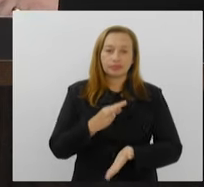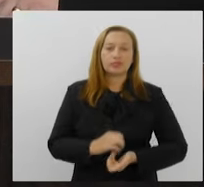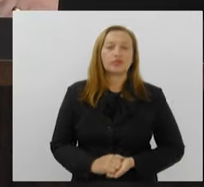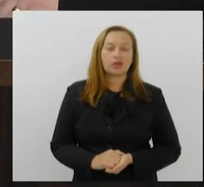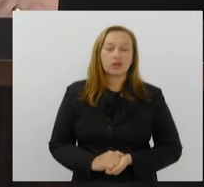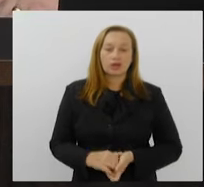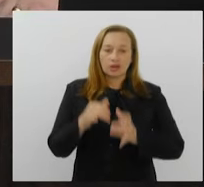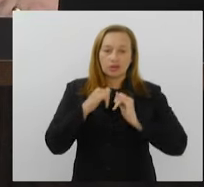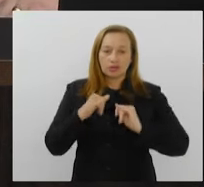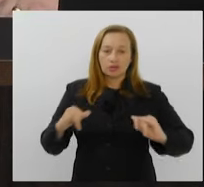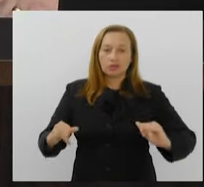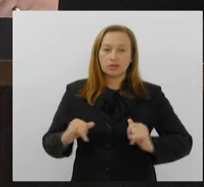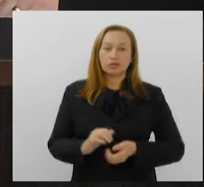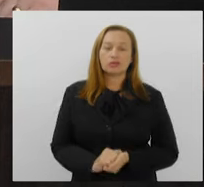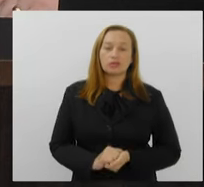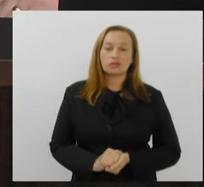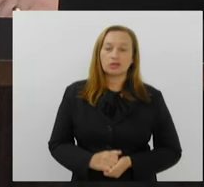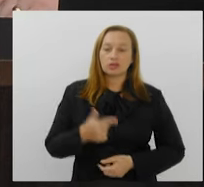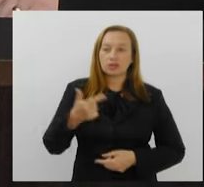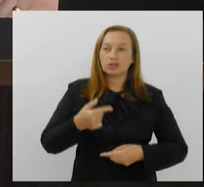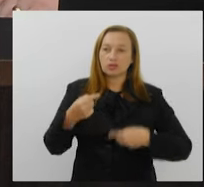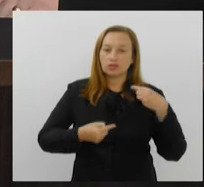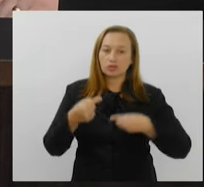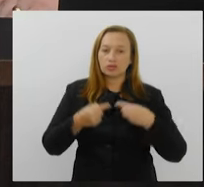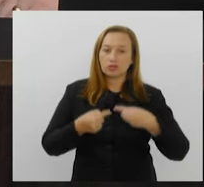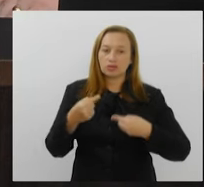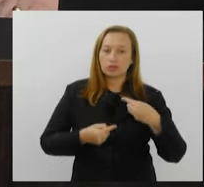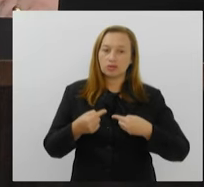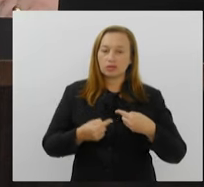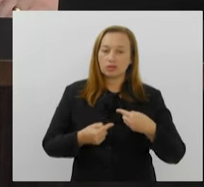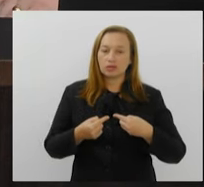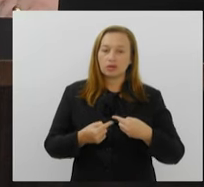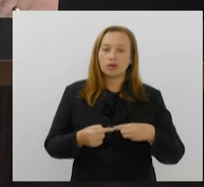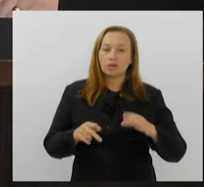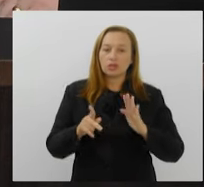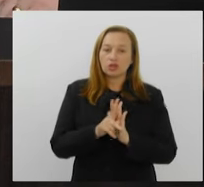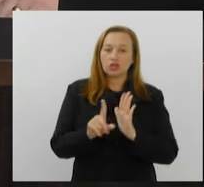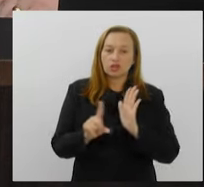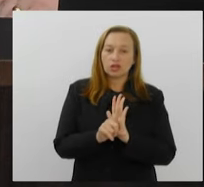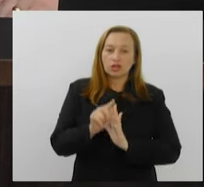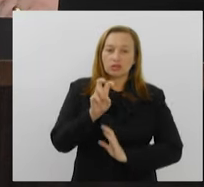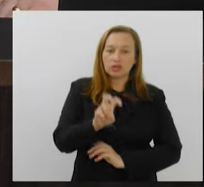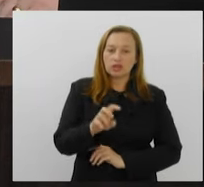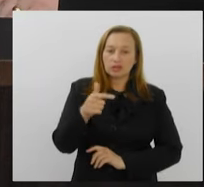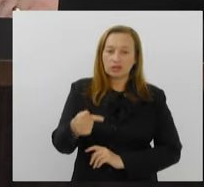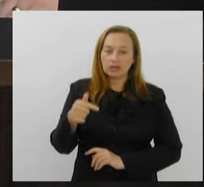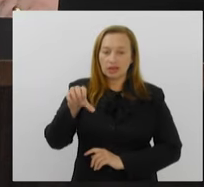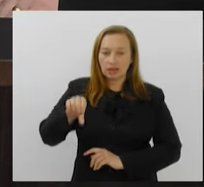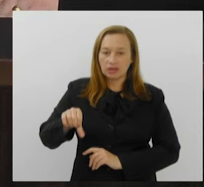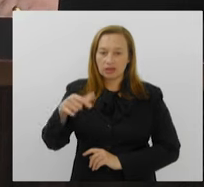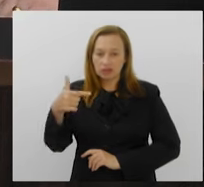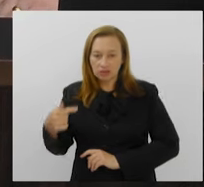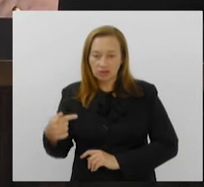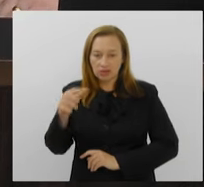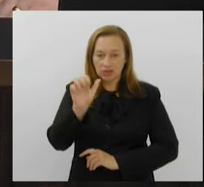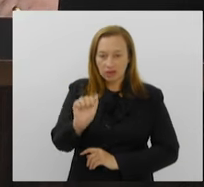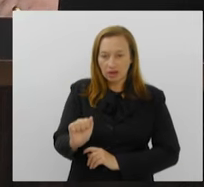Anuncio, em segunda discussão, redação do vencido, Projeto de lei número